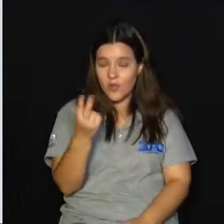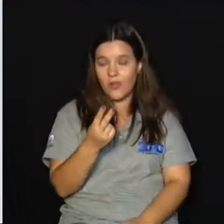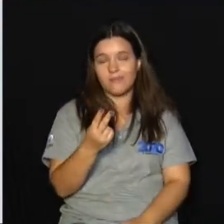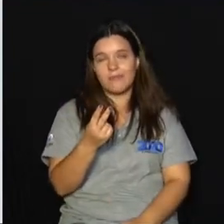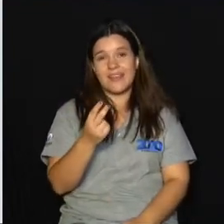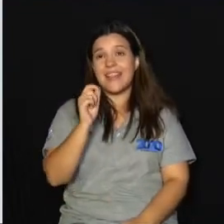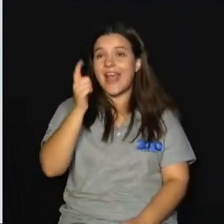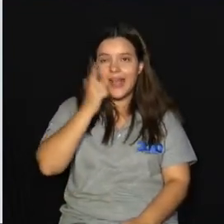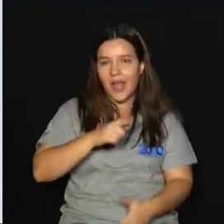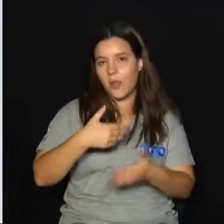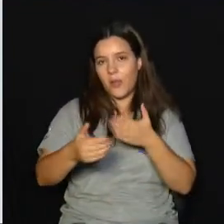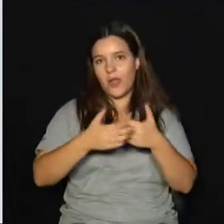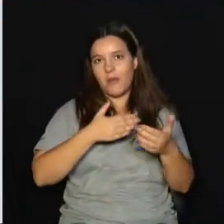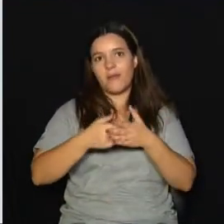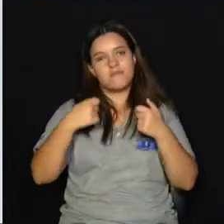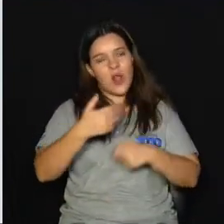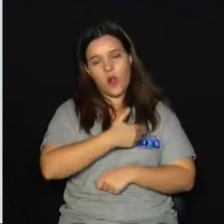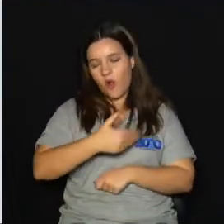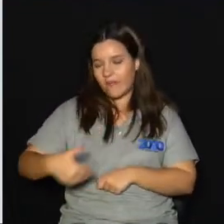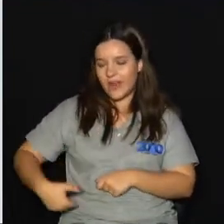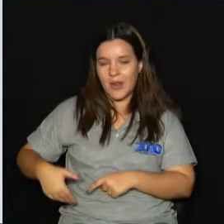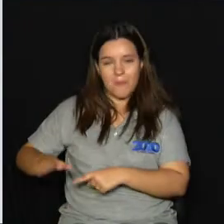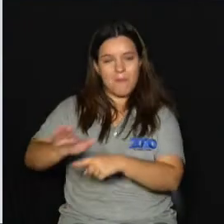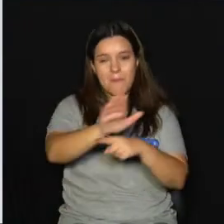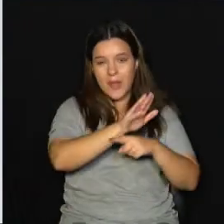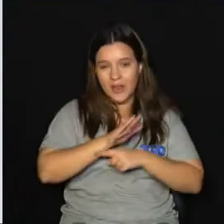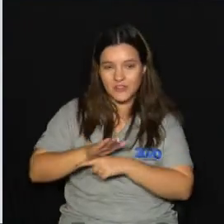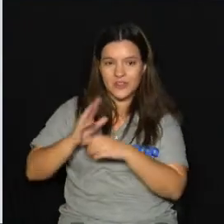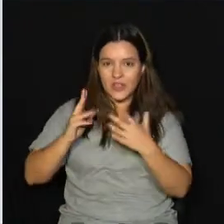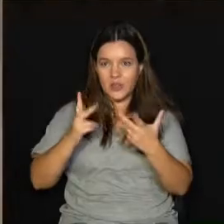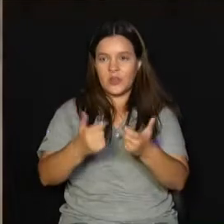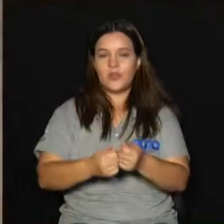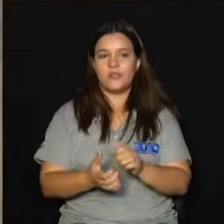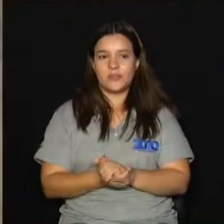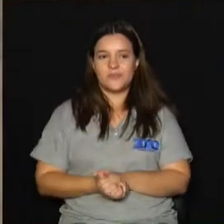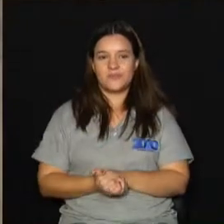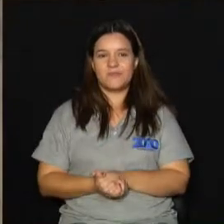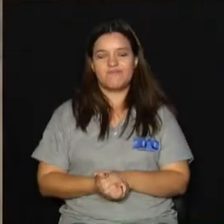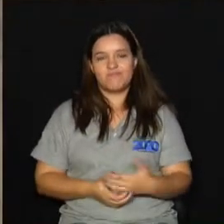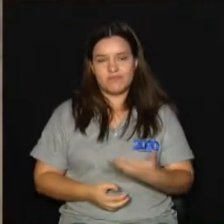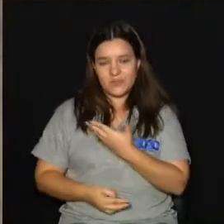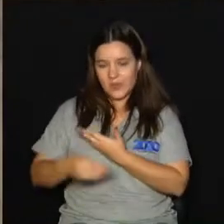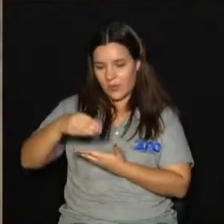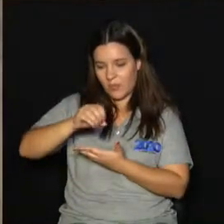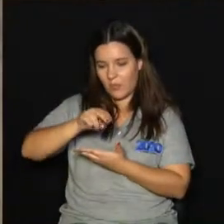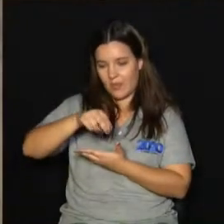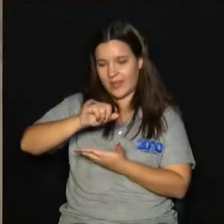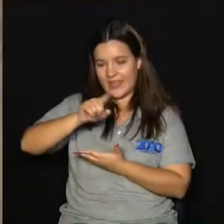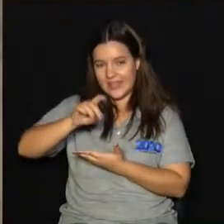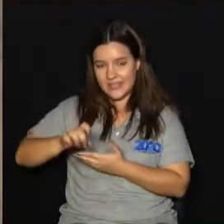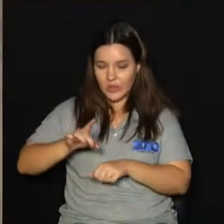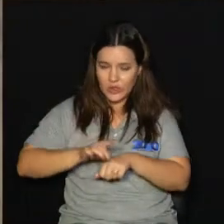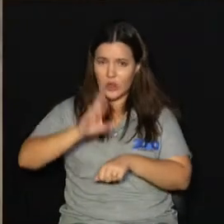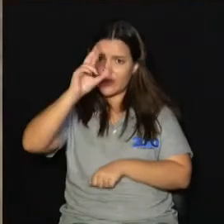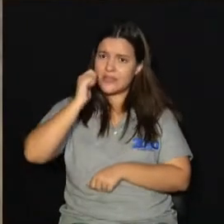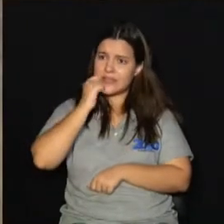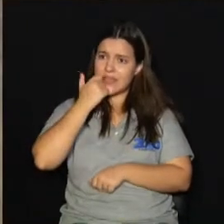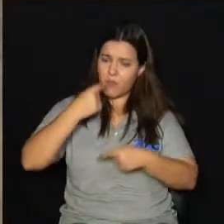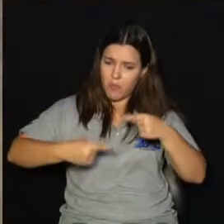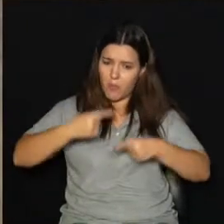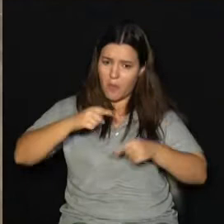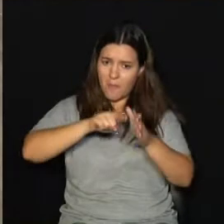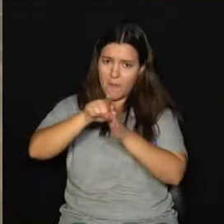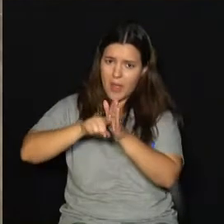mundo, não só para quem elegeu eles. Os desafios estão aí. Moniz Yarker, doutora em Ciência Política e pesquisadora do Centro